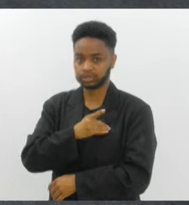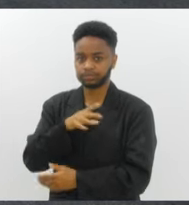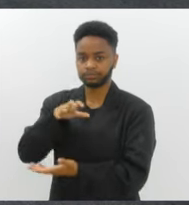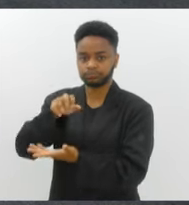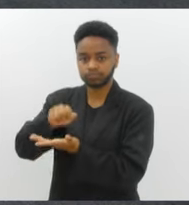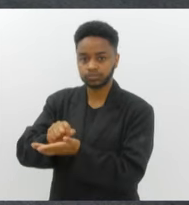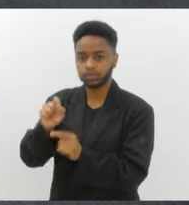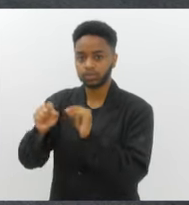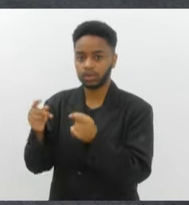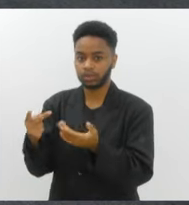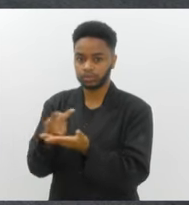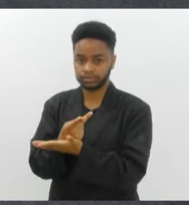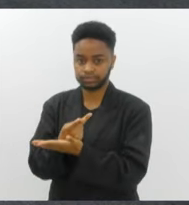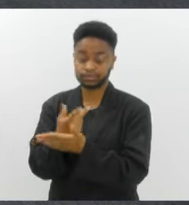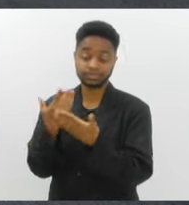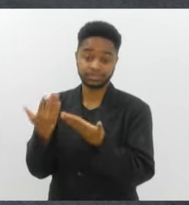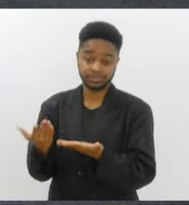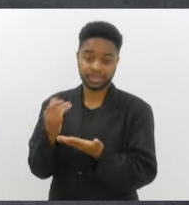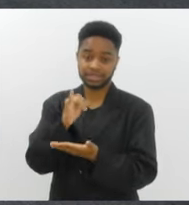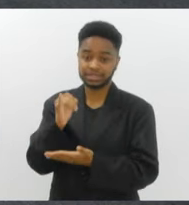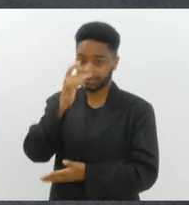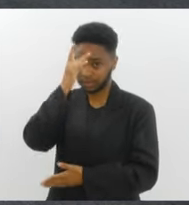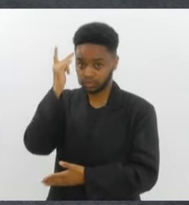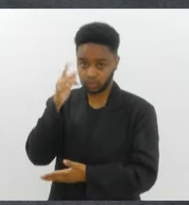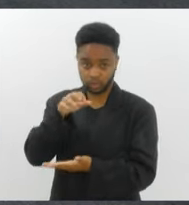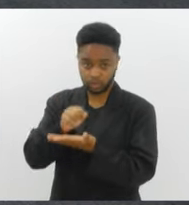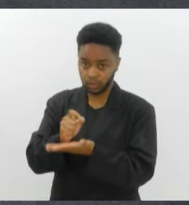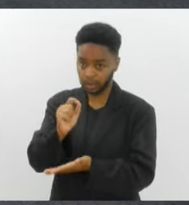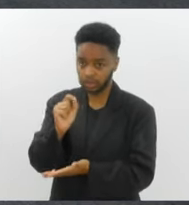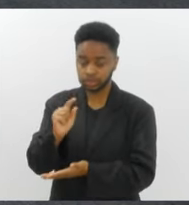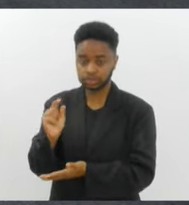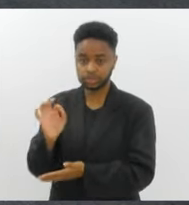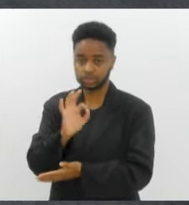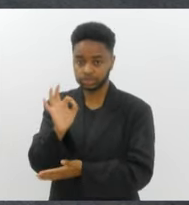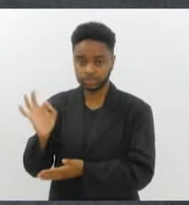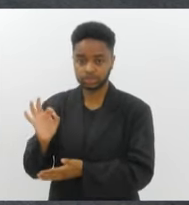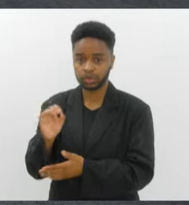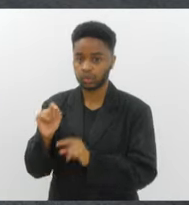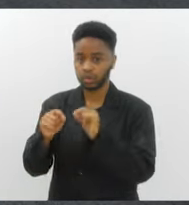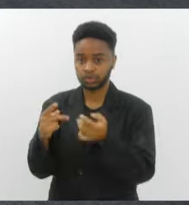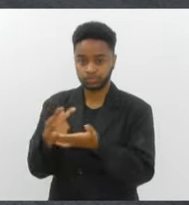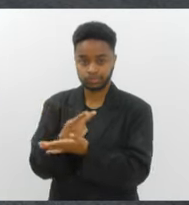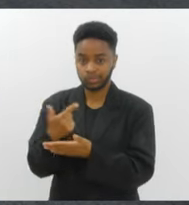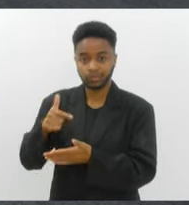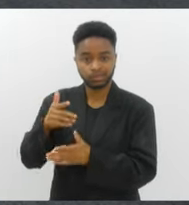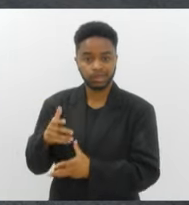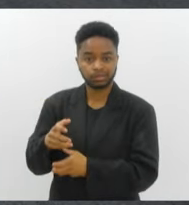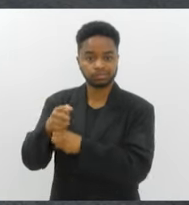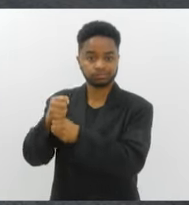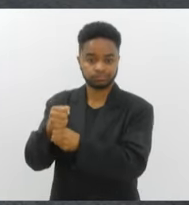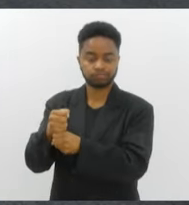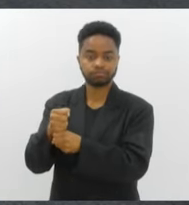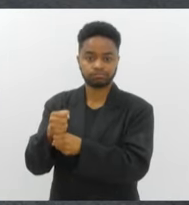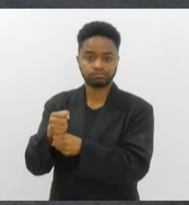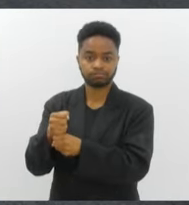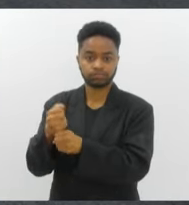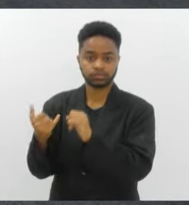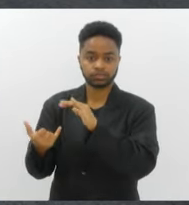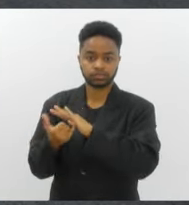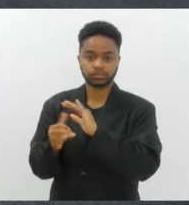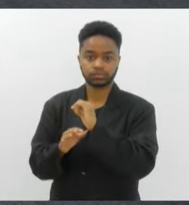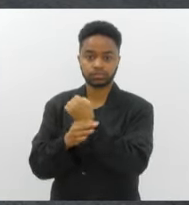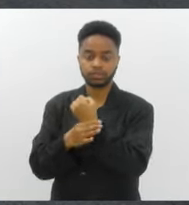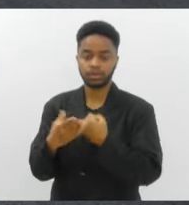boletim de ocorrência. Ou seja, se a pessoa não fez o boletim de ocorrência, isso não entra na contabilidade do Instituto de